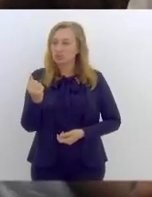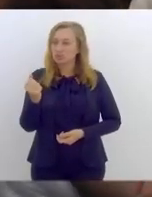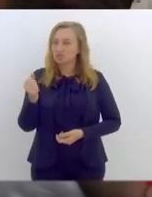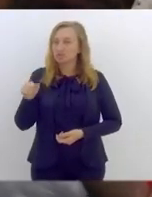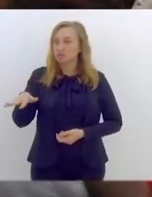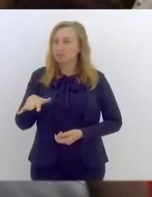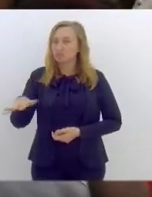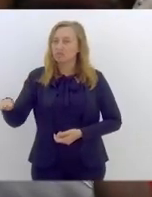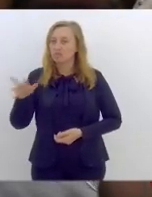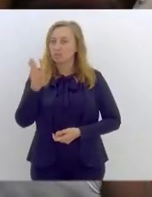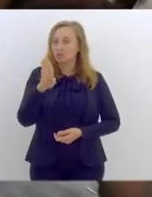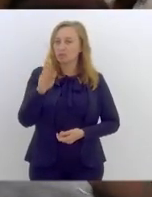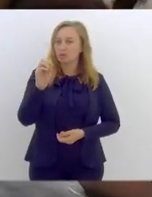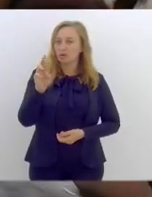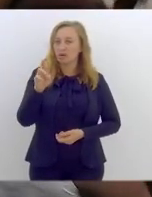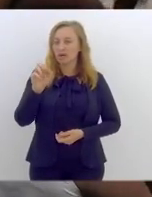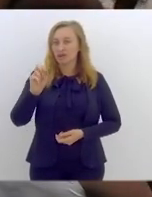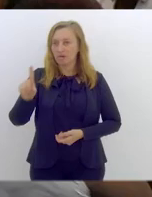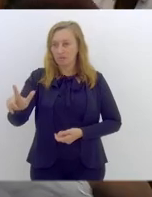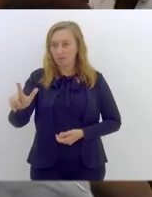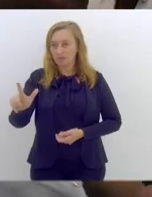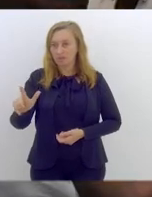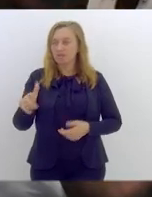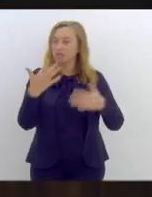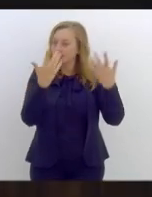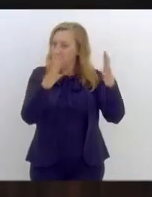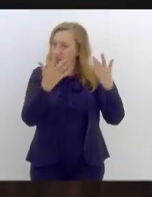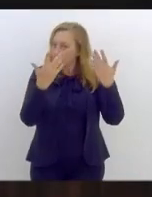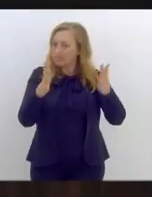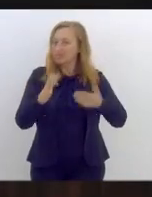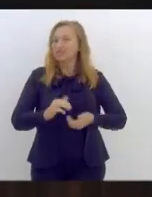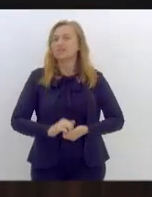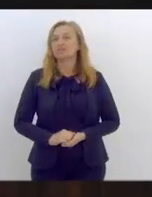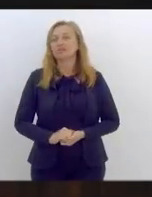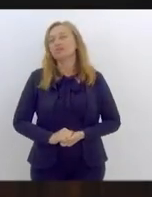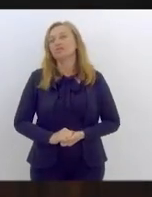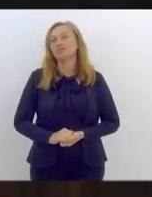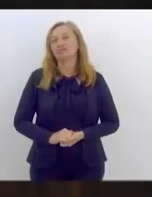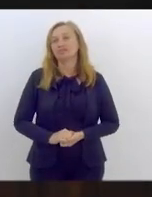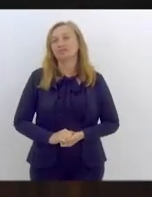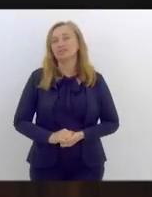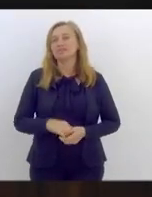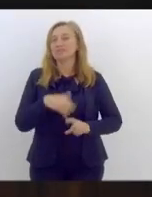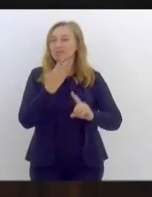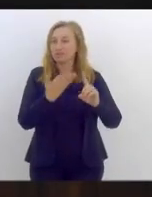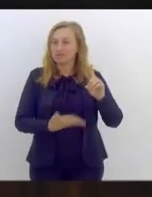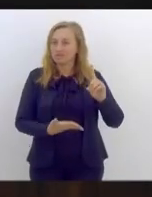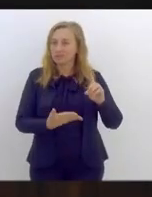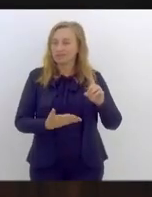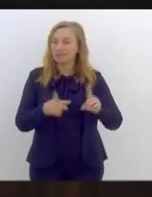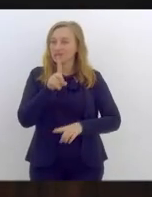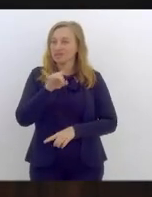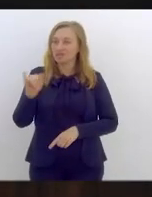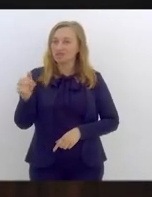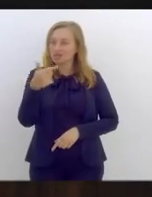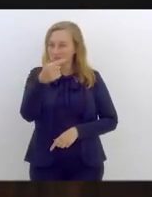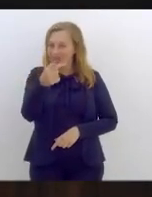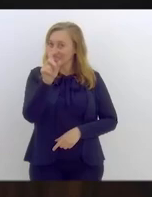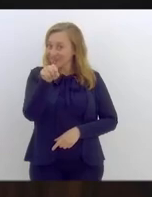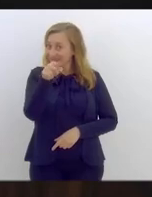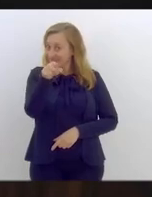Borel. Saudar Valdenir Castilho, que será homenageada no dia 7,